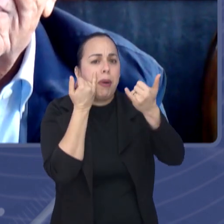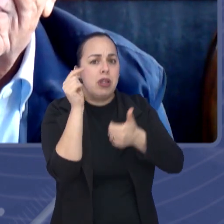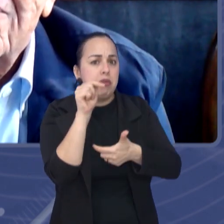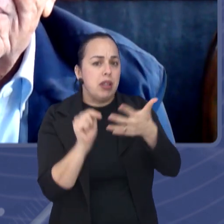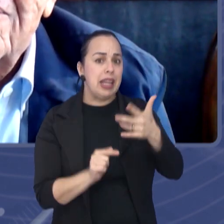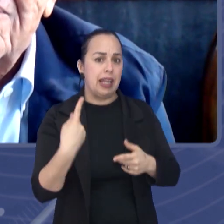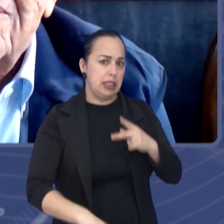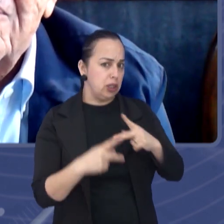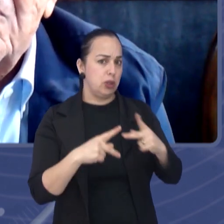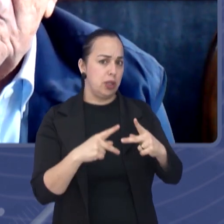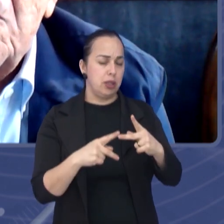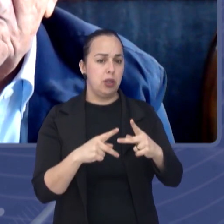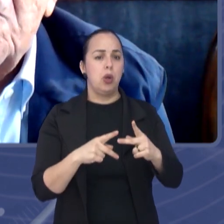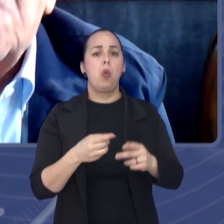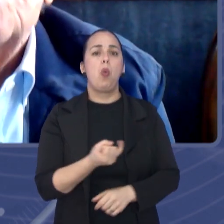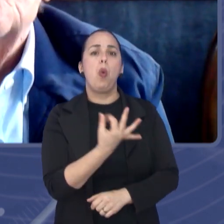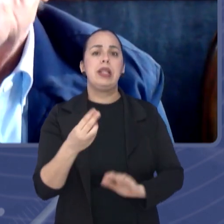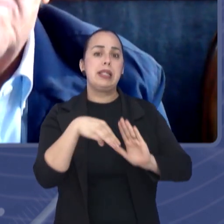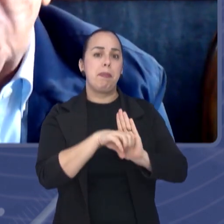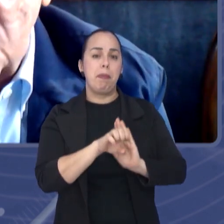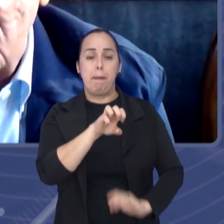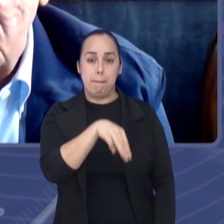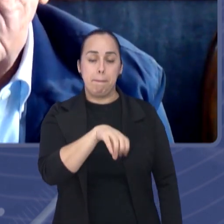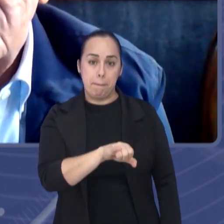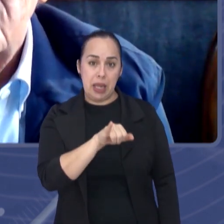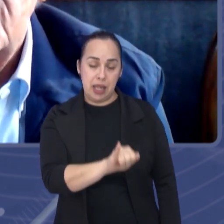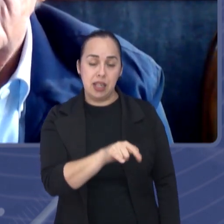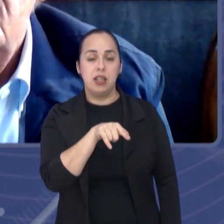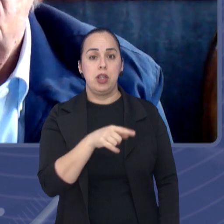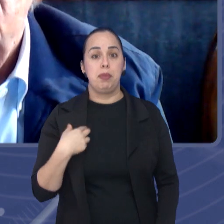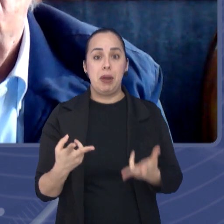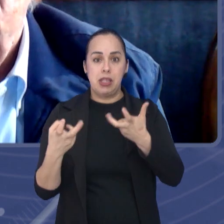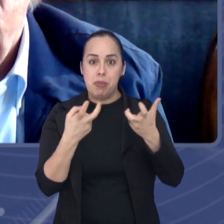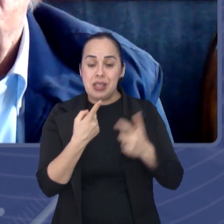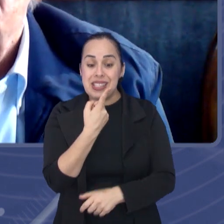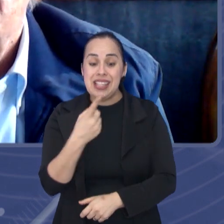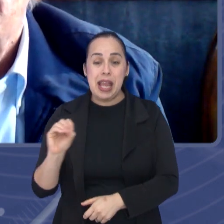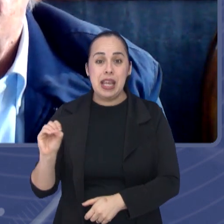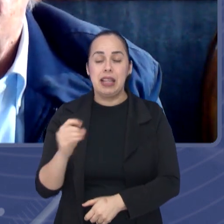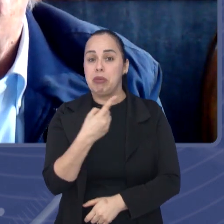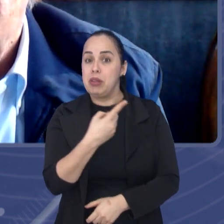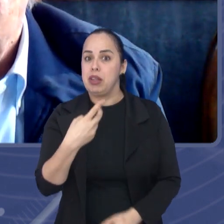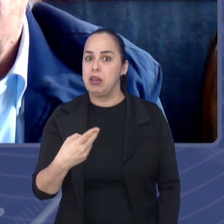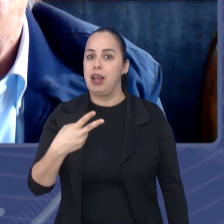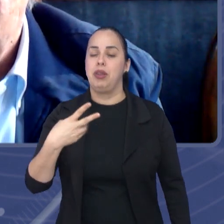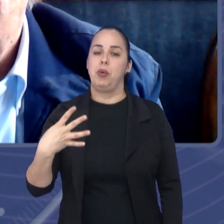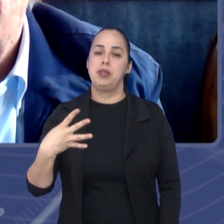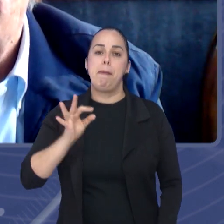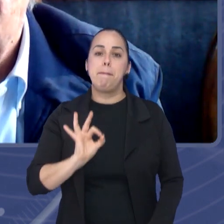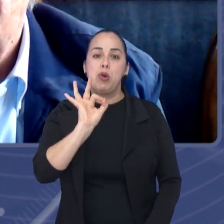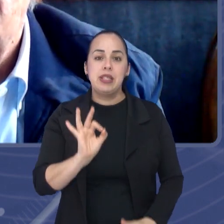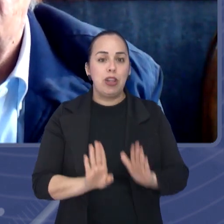José dos Campos, né? O número de MEI, a gente viu um salto de mais de 100%, 114%,